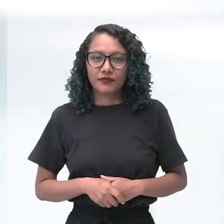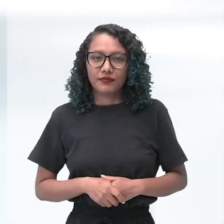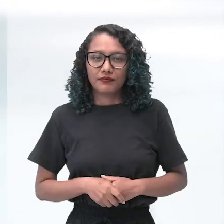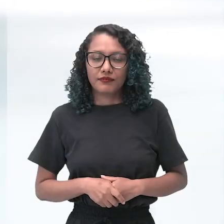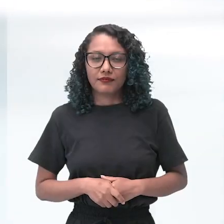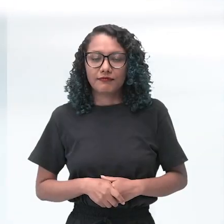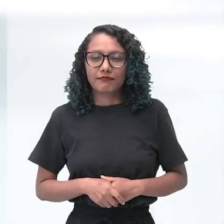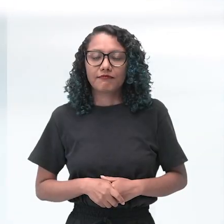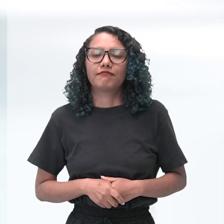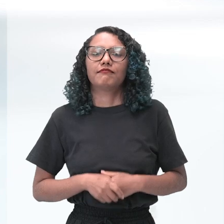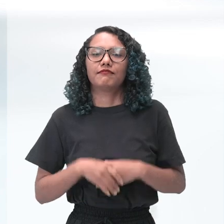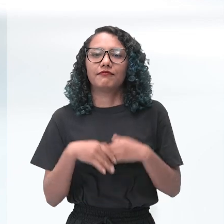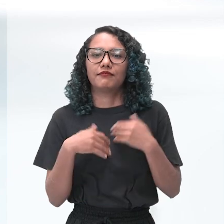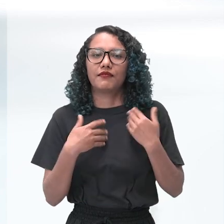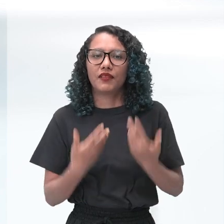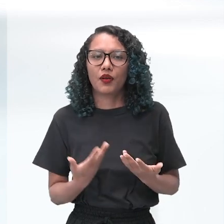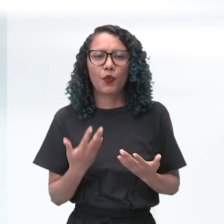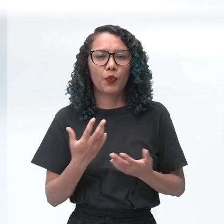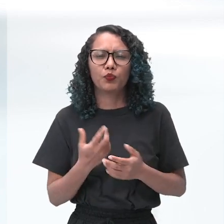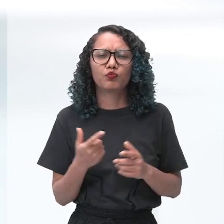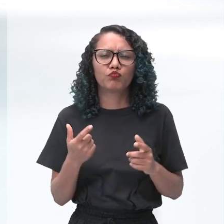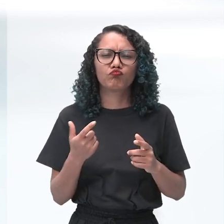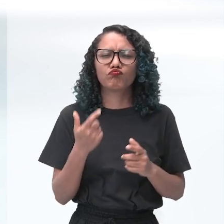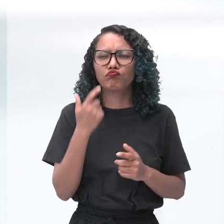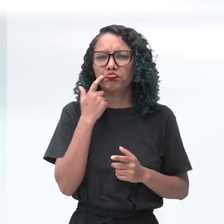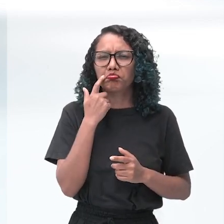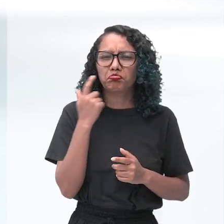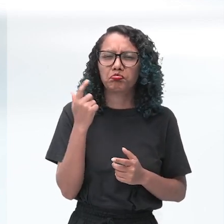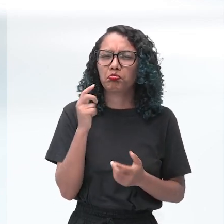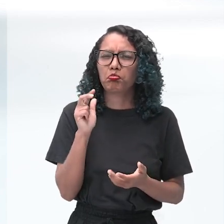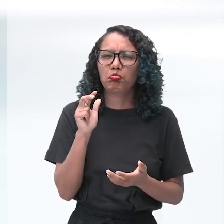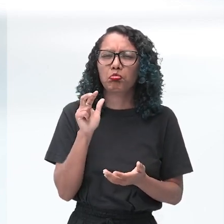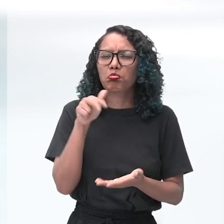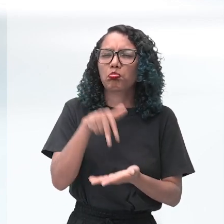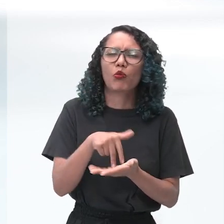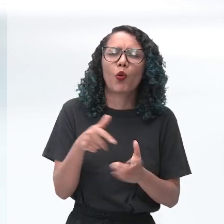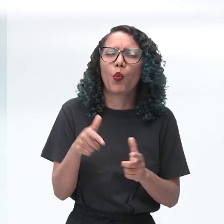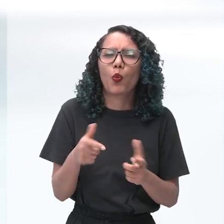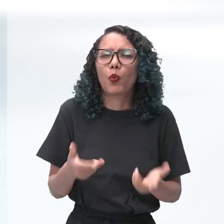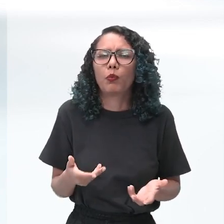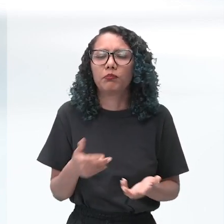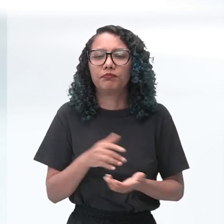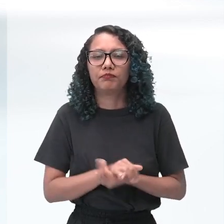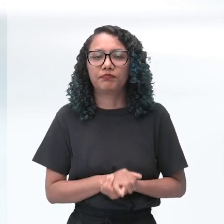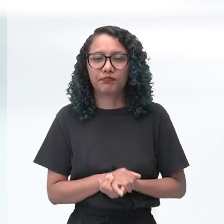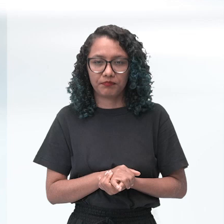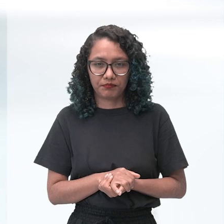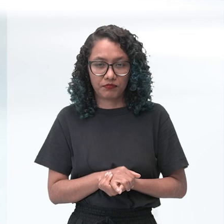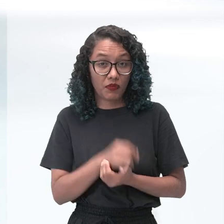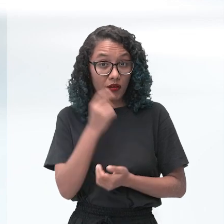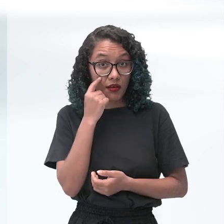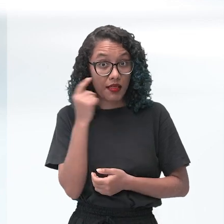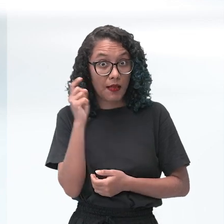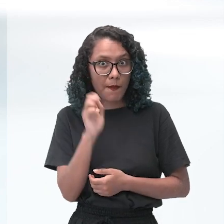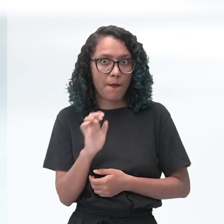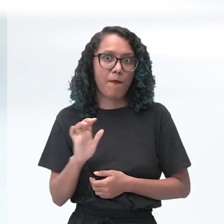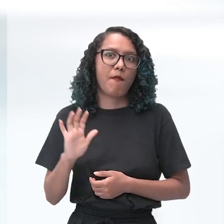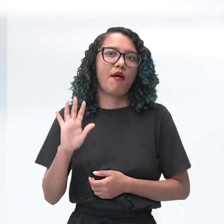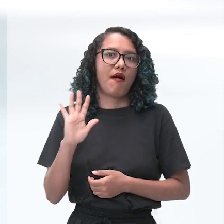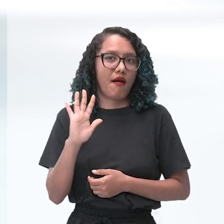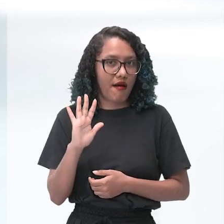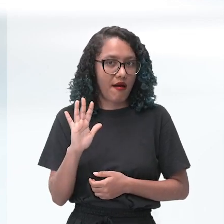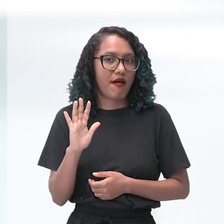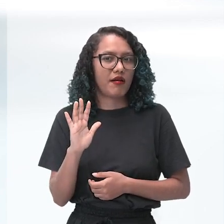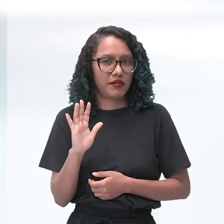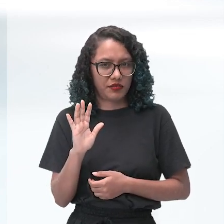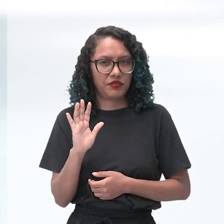E olha só onde estamos nesse cenário que tem essa imagem que nos